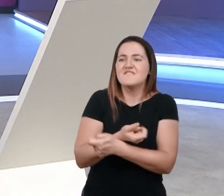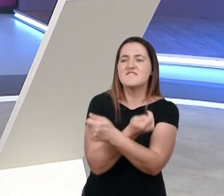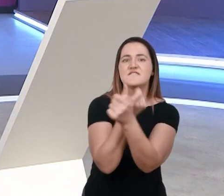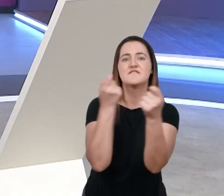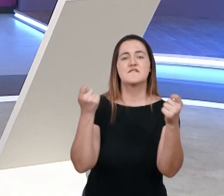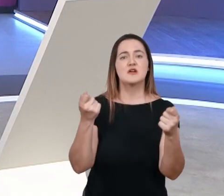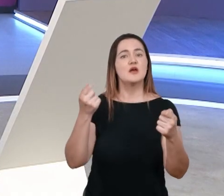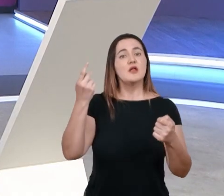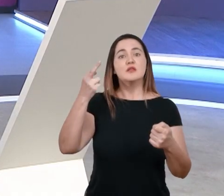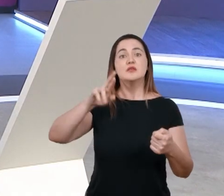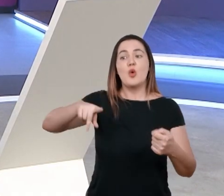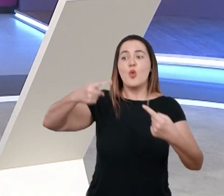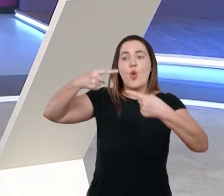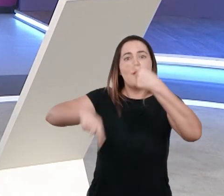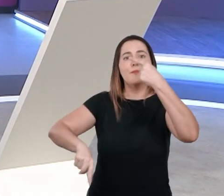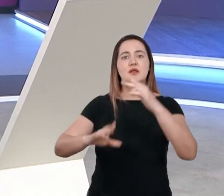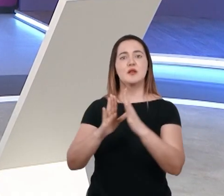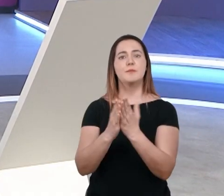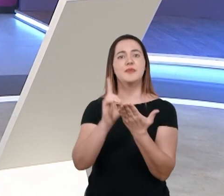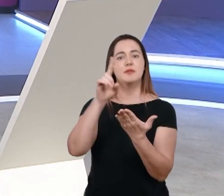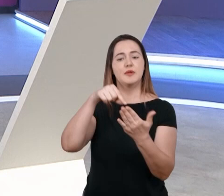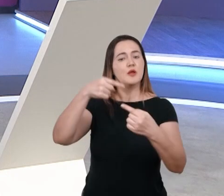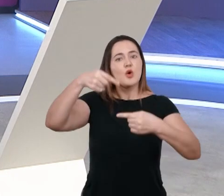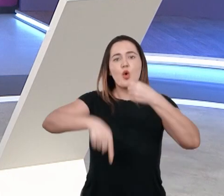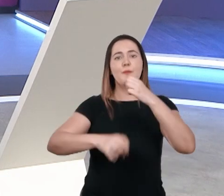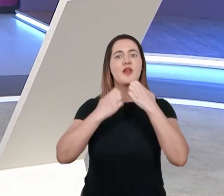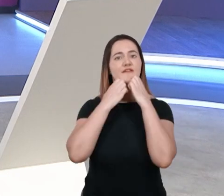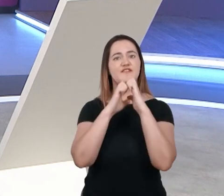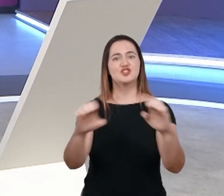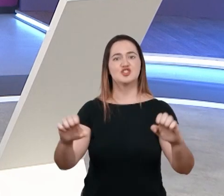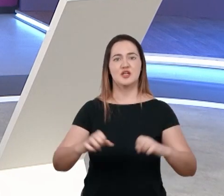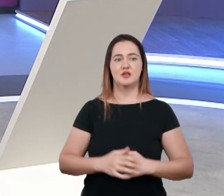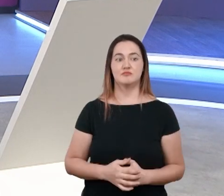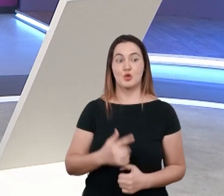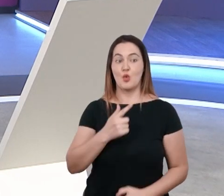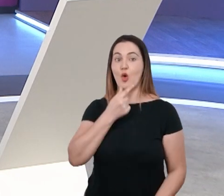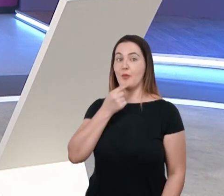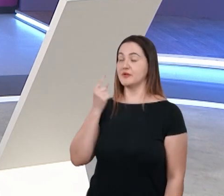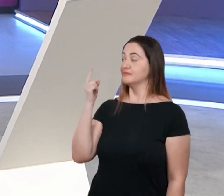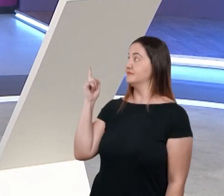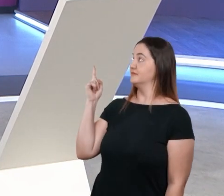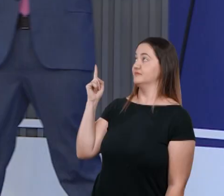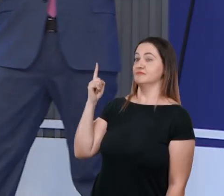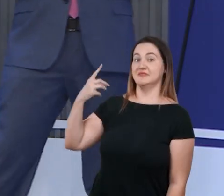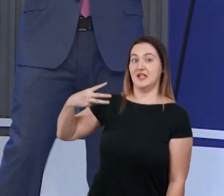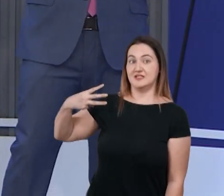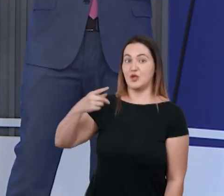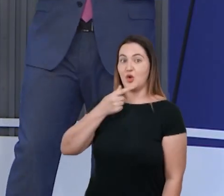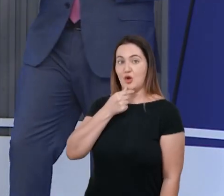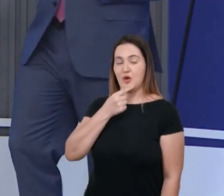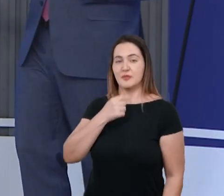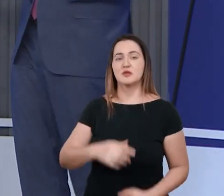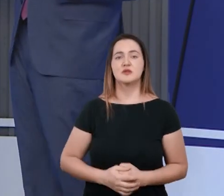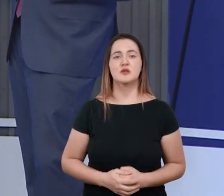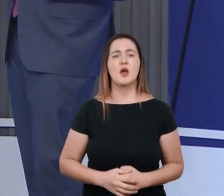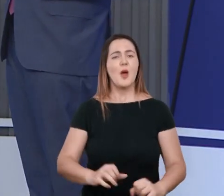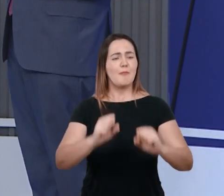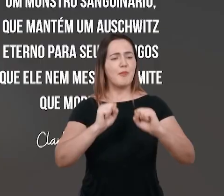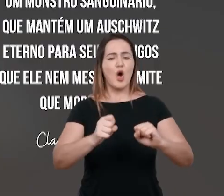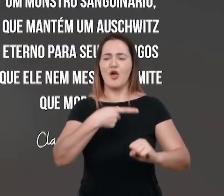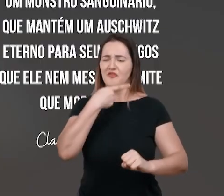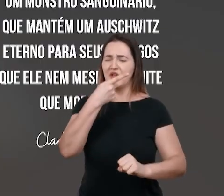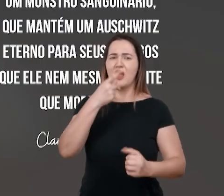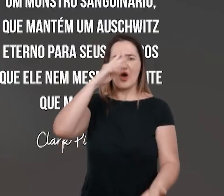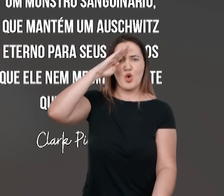Evangelho. Essa ideia não está de acordo com o Evangelho, segundo ele. William Temple disse